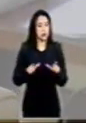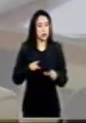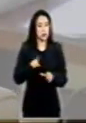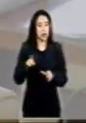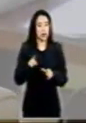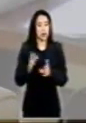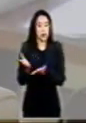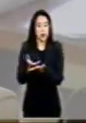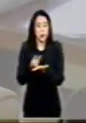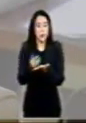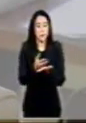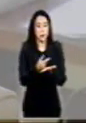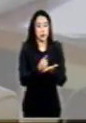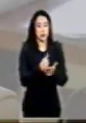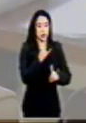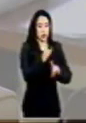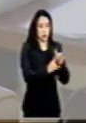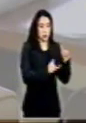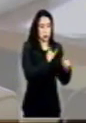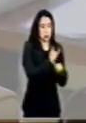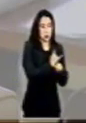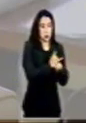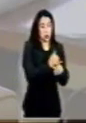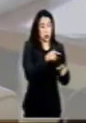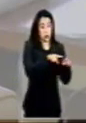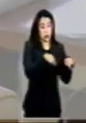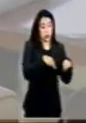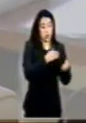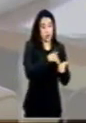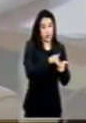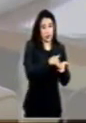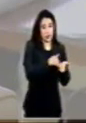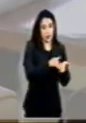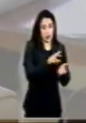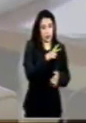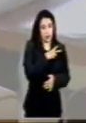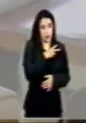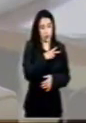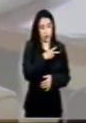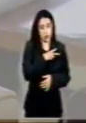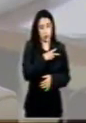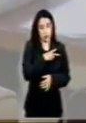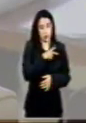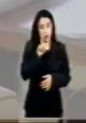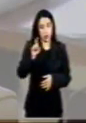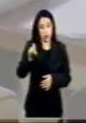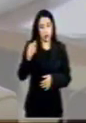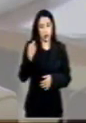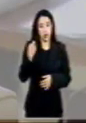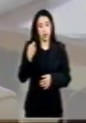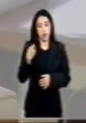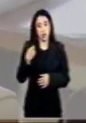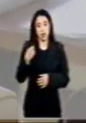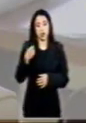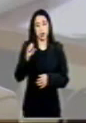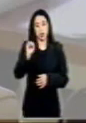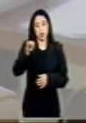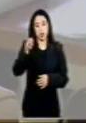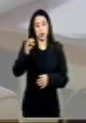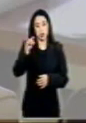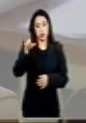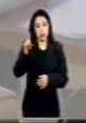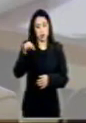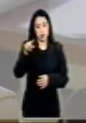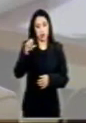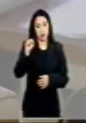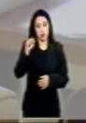varreduras físicas e eletrônicas no escritório particular do ex-senador da República, José Sarney. Tal proceder teria como